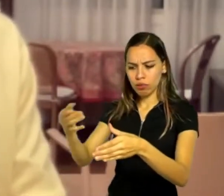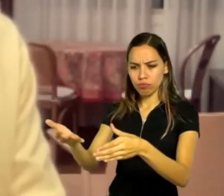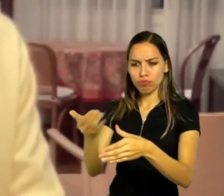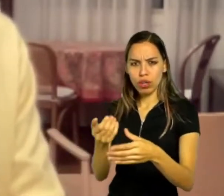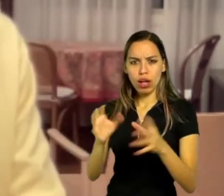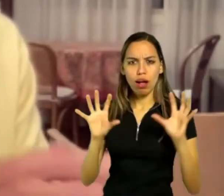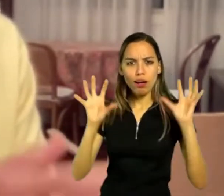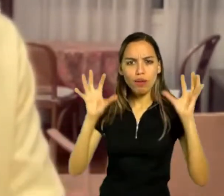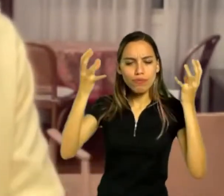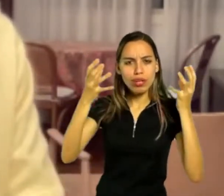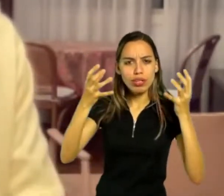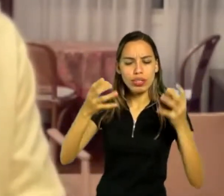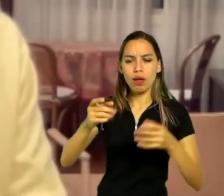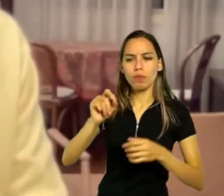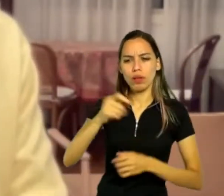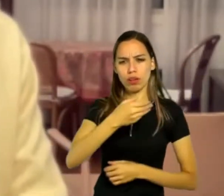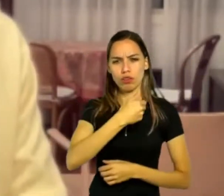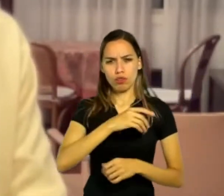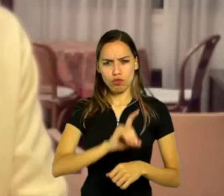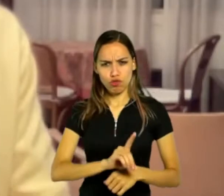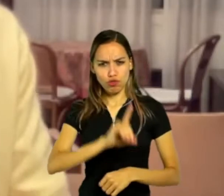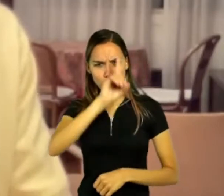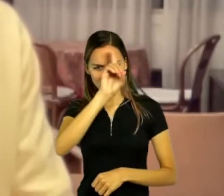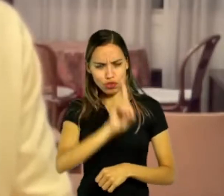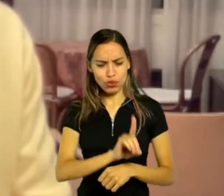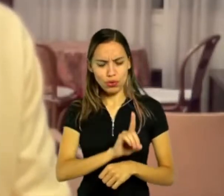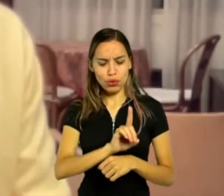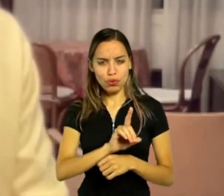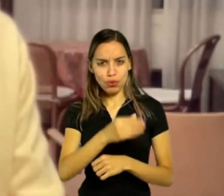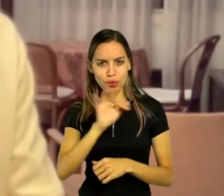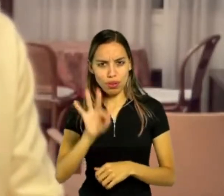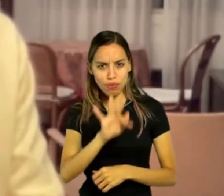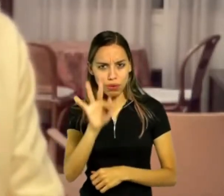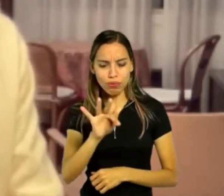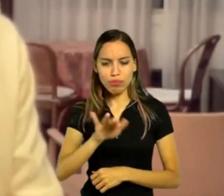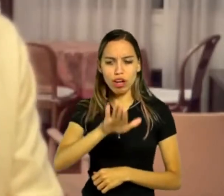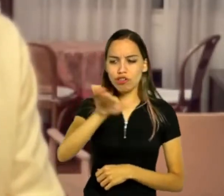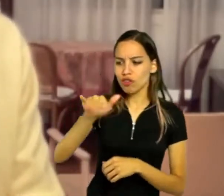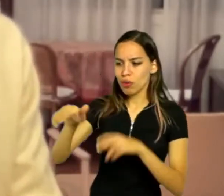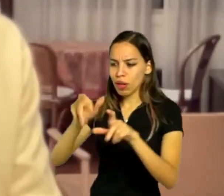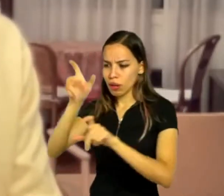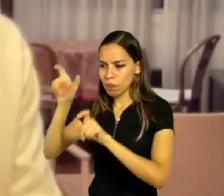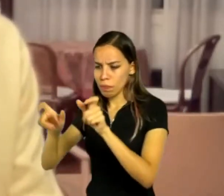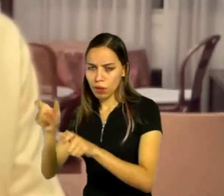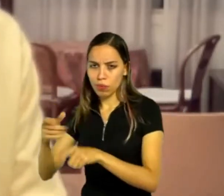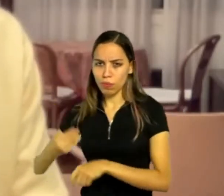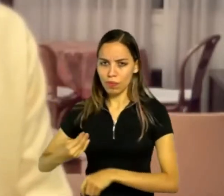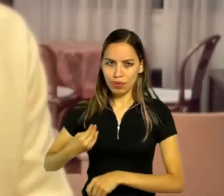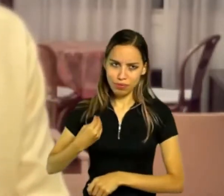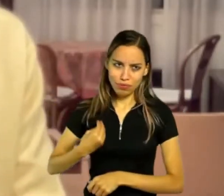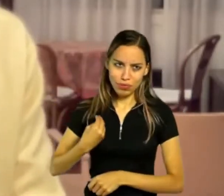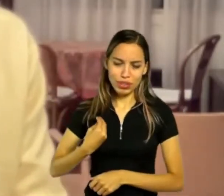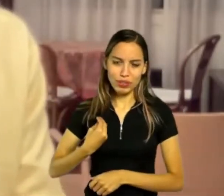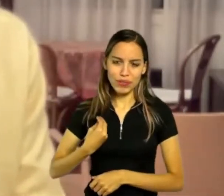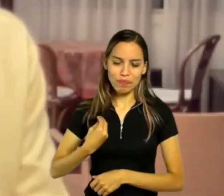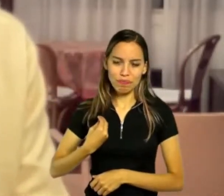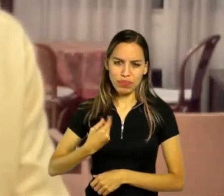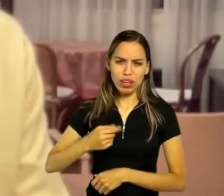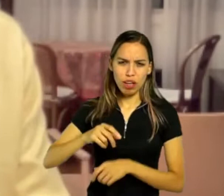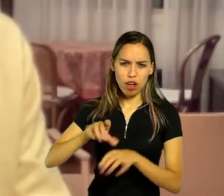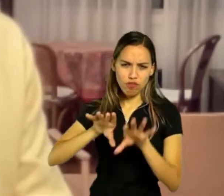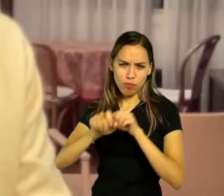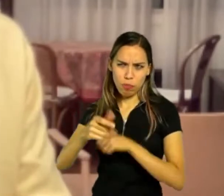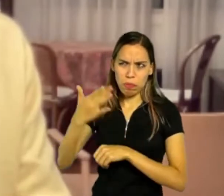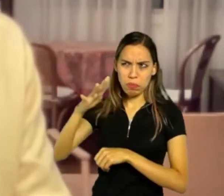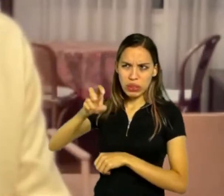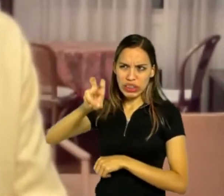faculdade discurso, elogia os médicos que estão vivos depois de 50 anos de formados. E eu, como tinha sido